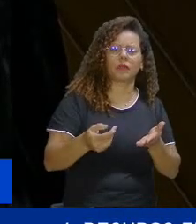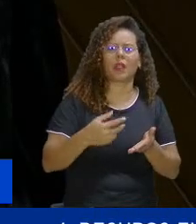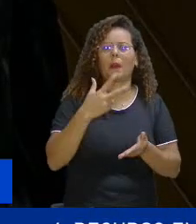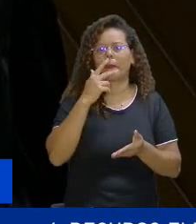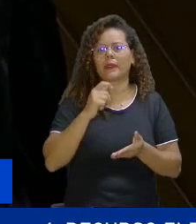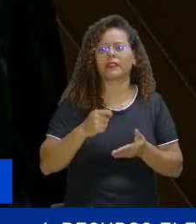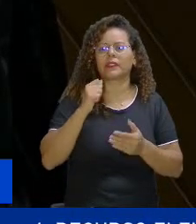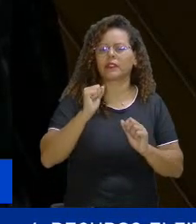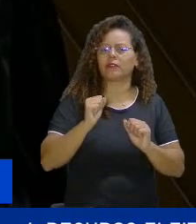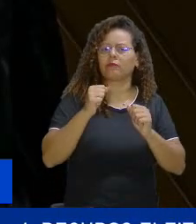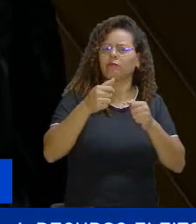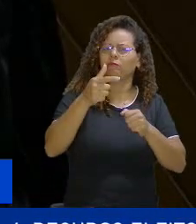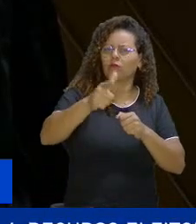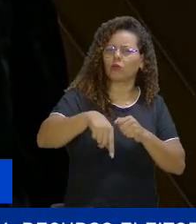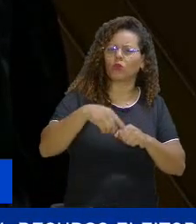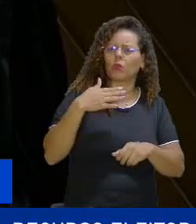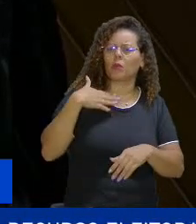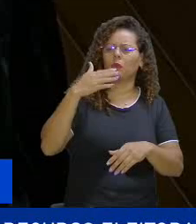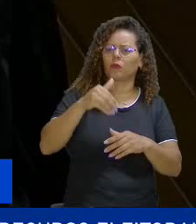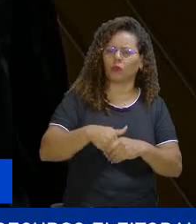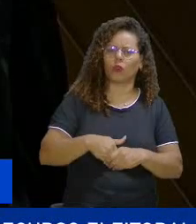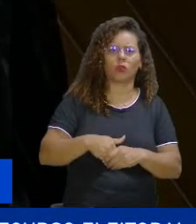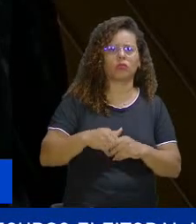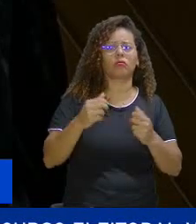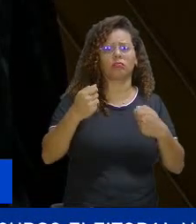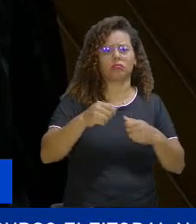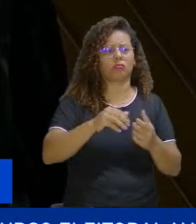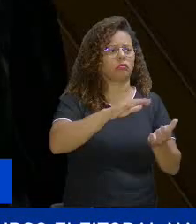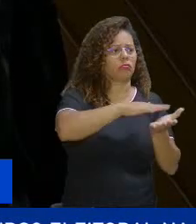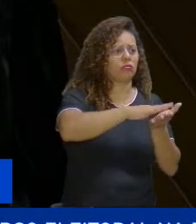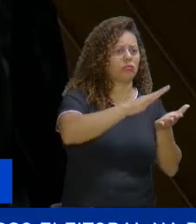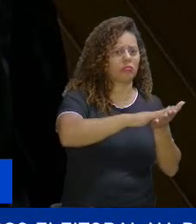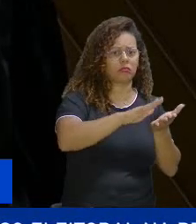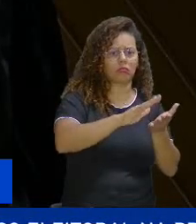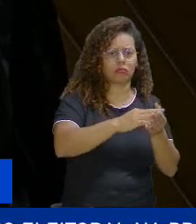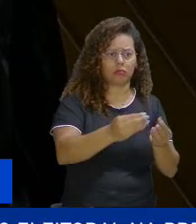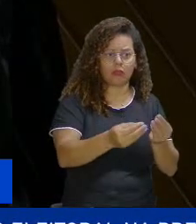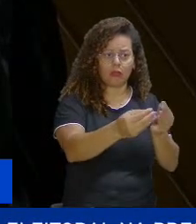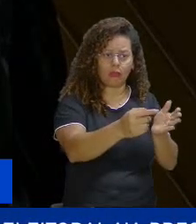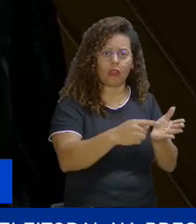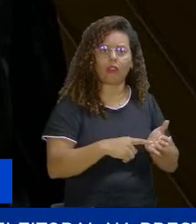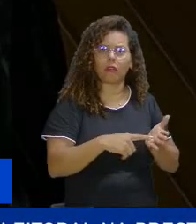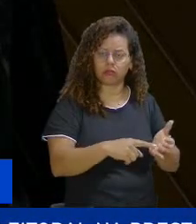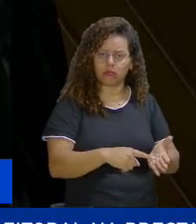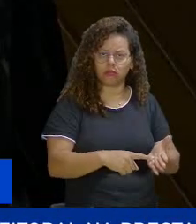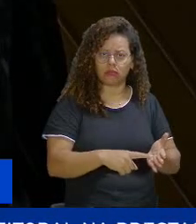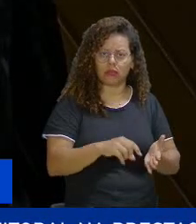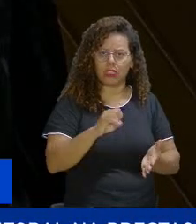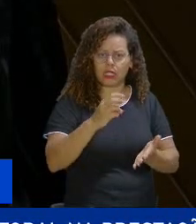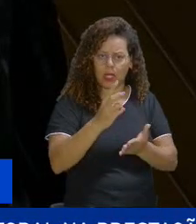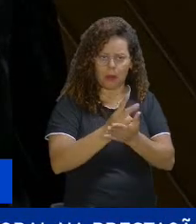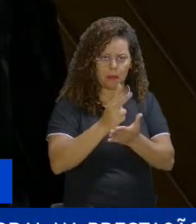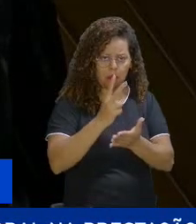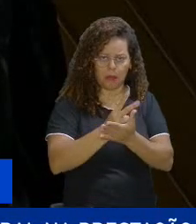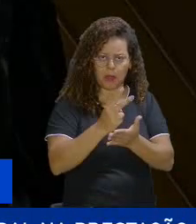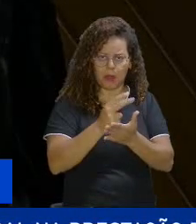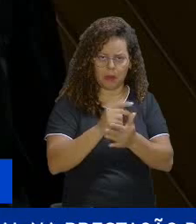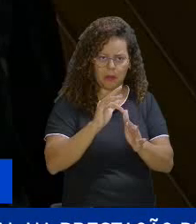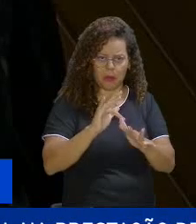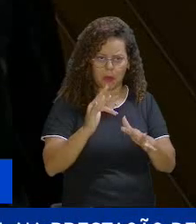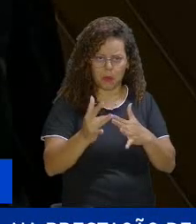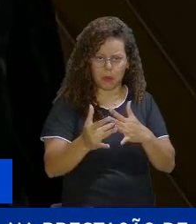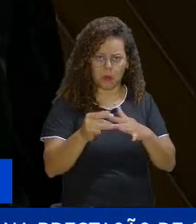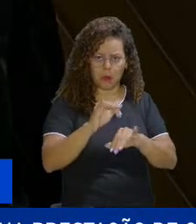tentativa de reforçar o pedido de voto, assim como não há óbice para que uma mesma propaganda na internet seja impulsionada mais de uma